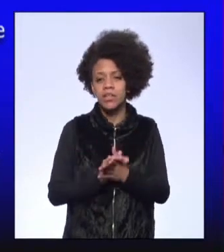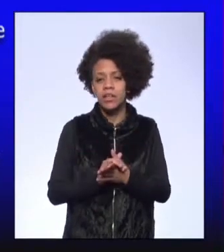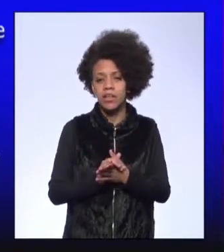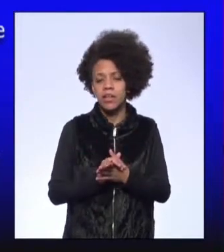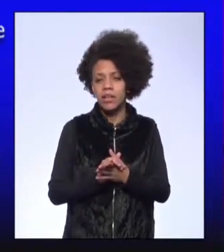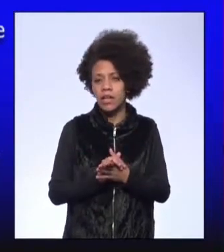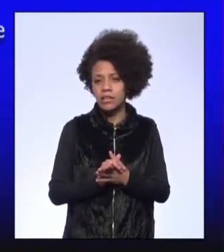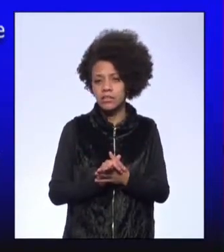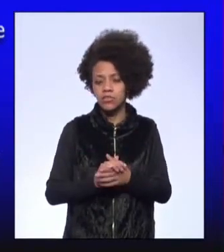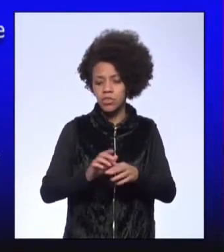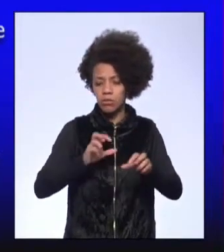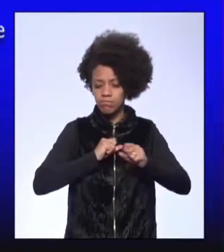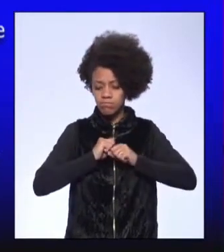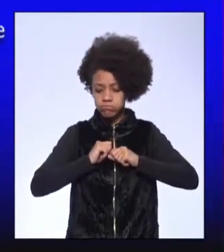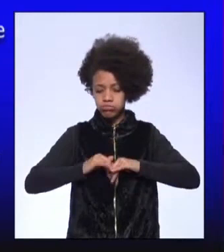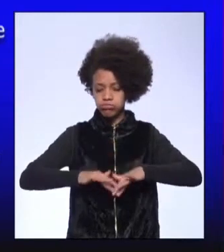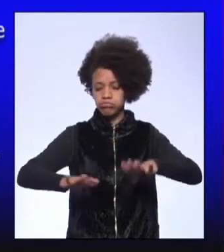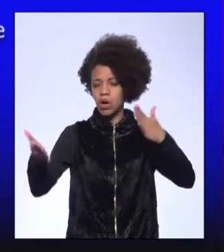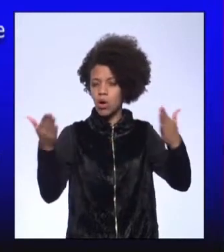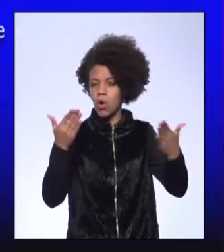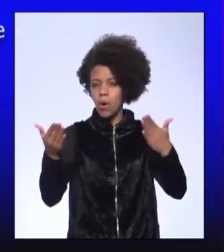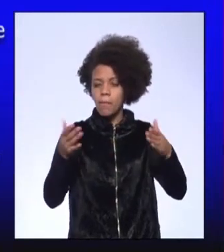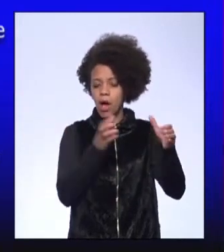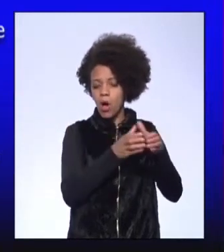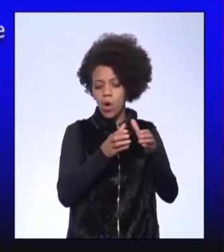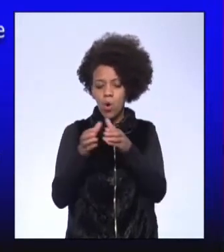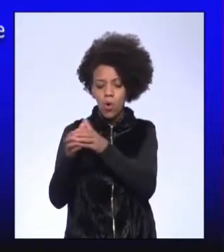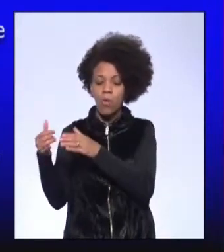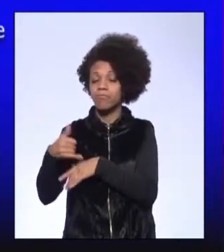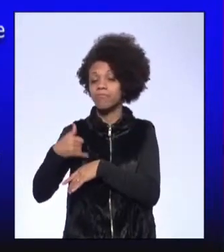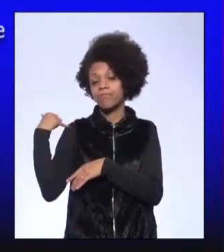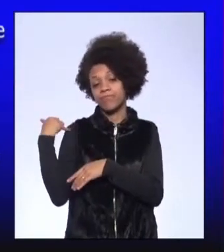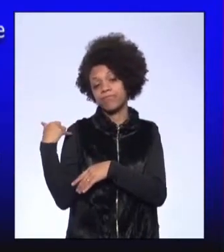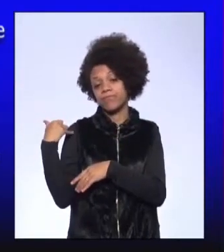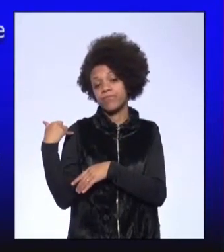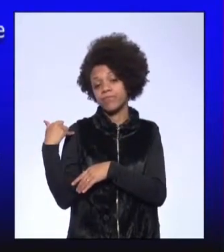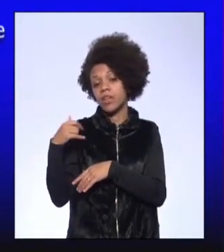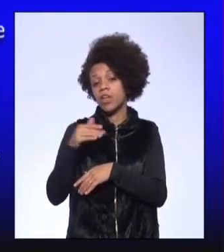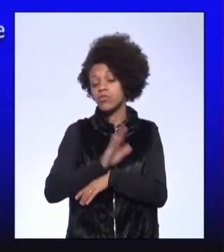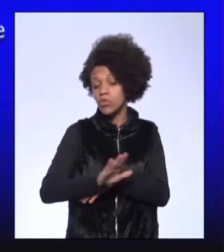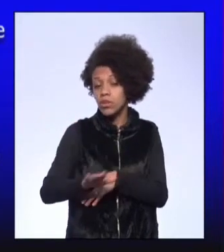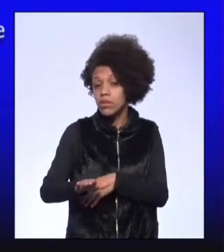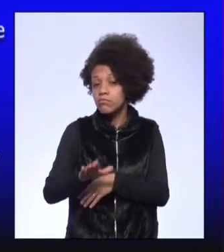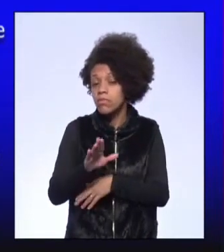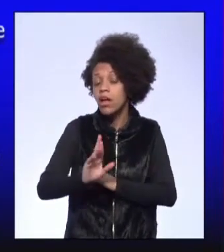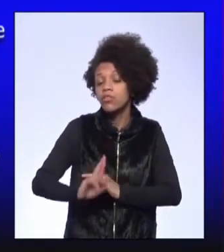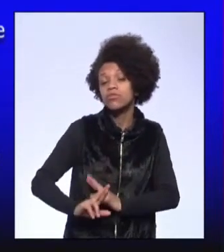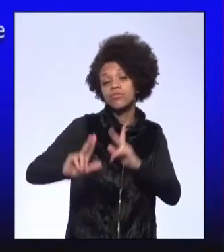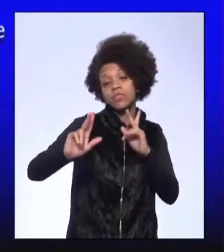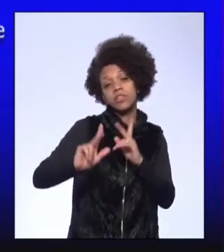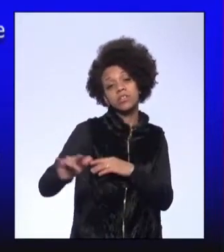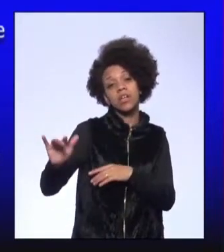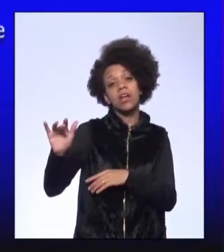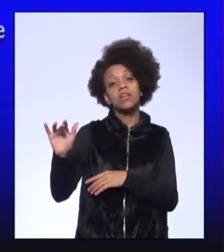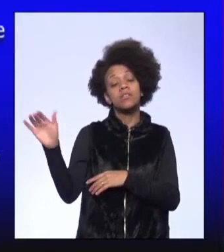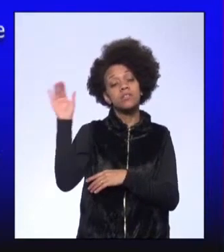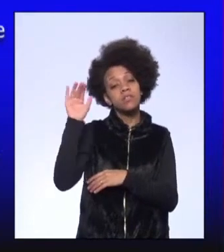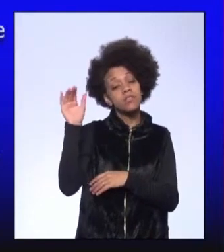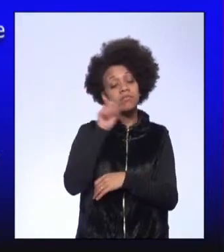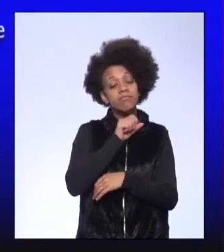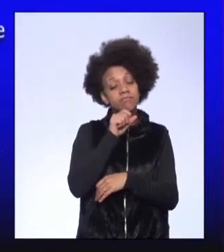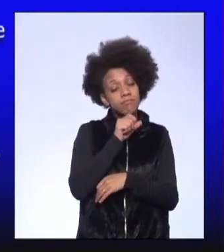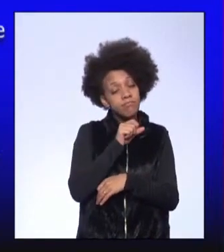transmissão, quando a gente compara os diversos grupos etários pediátricos, é diferente das crianças mais novas das crianças mais